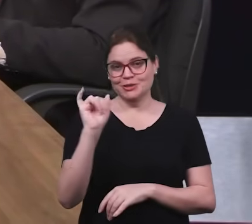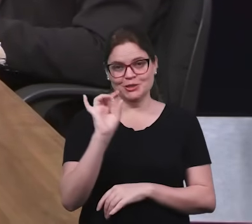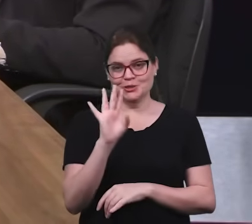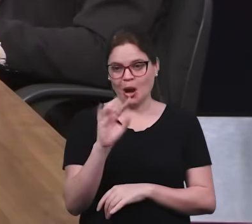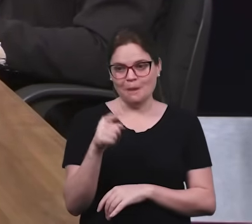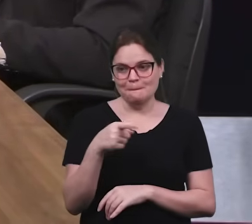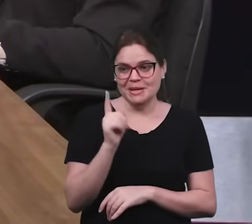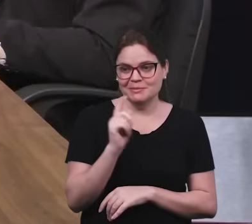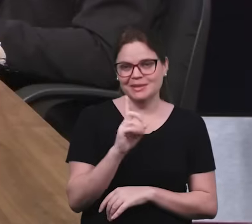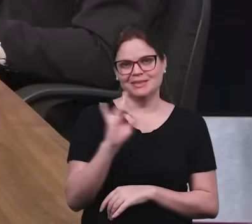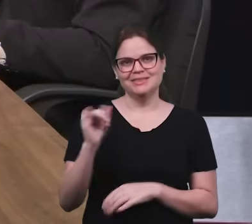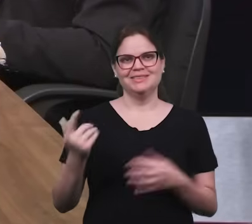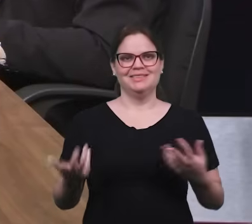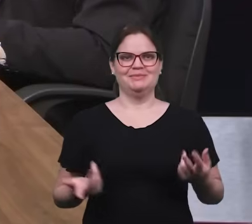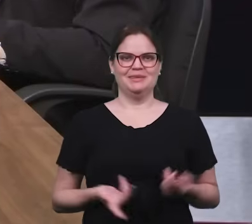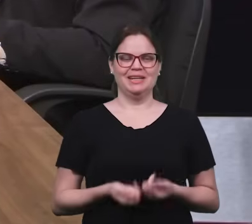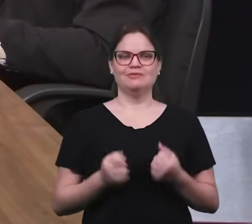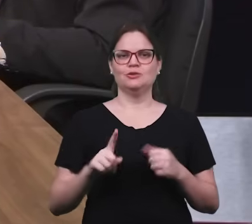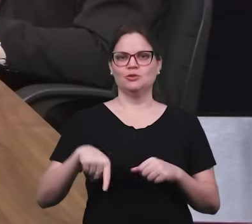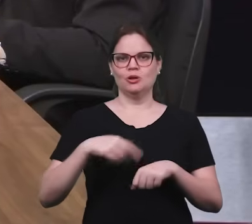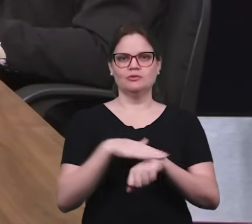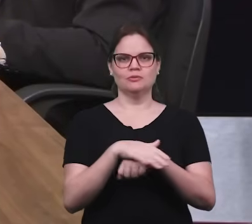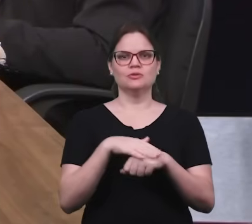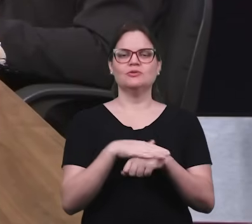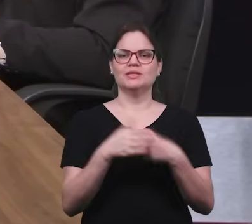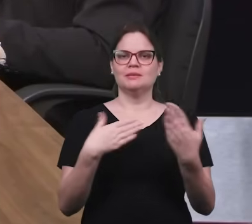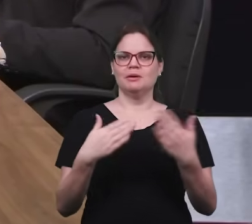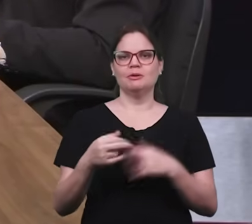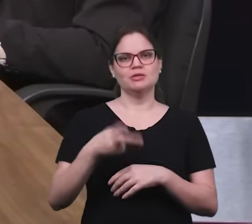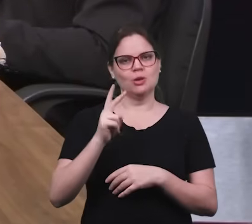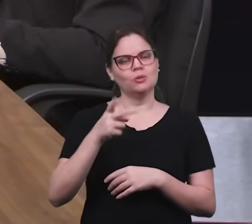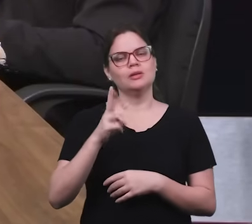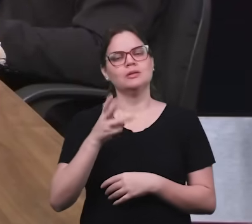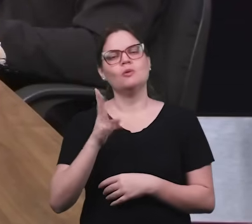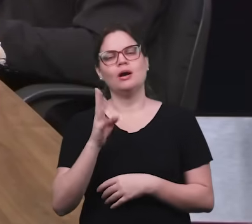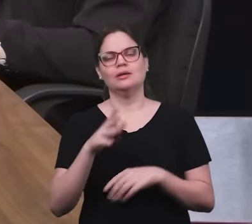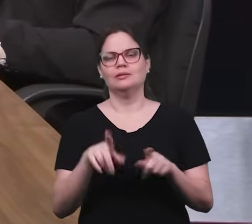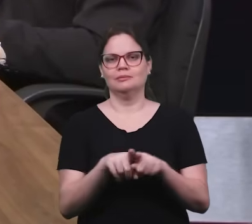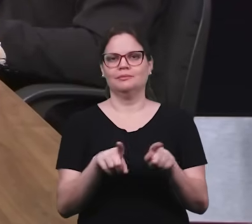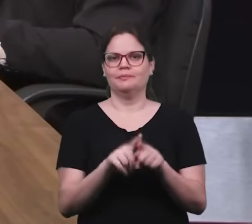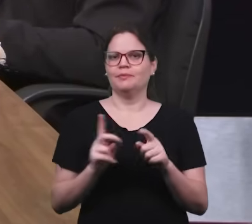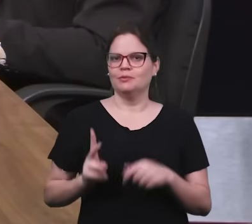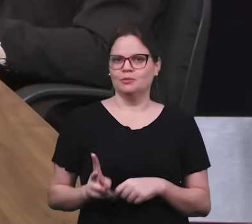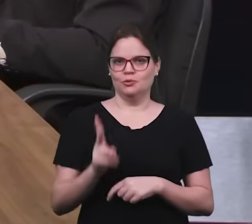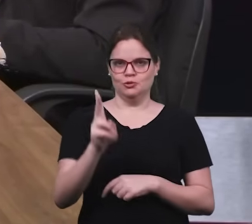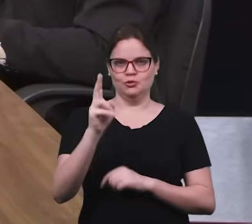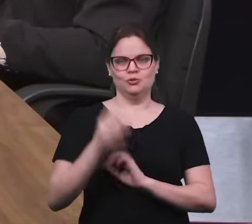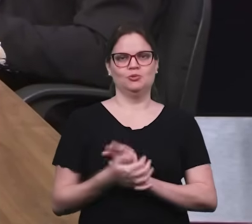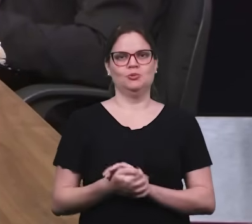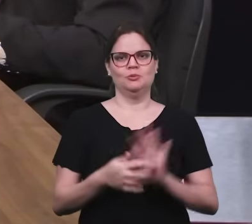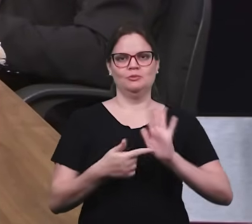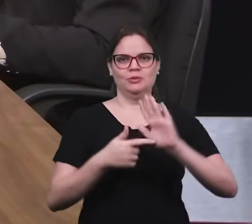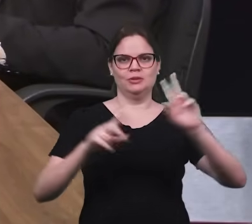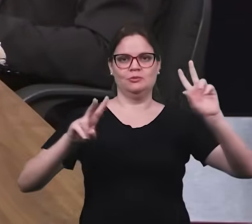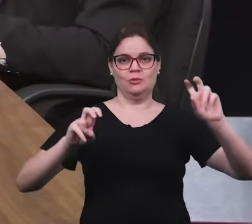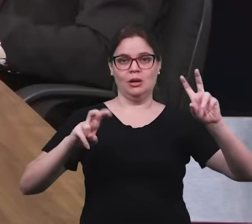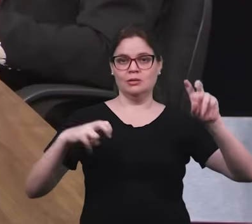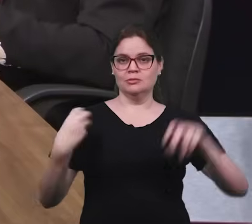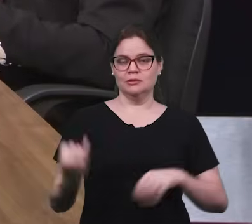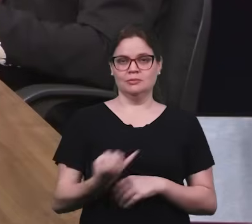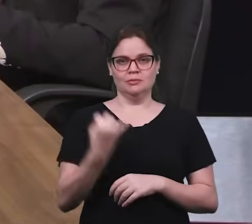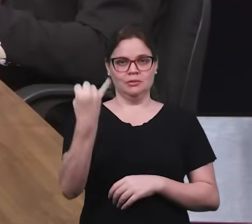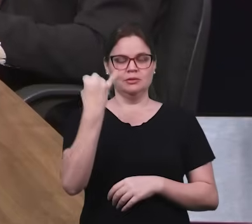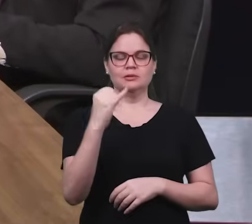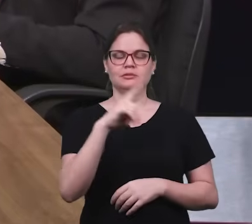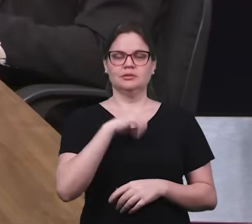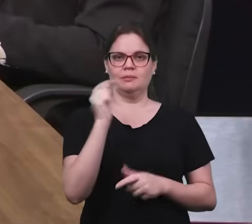criação. Maravilha, né? Nós trabalharemos todos os outros e continuaremos então trazendo esse assunto que é muito rico,